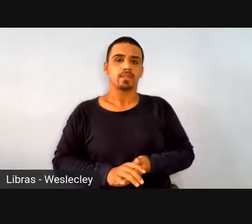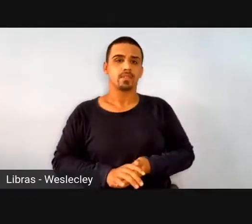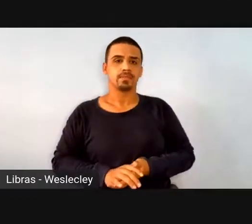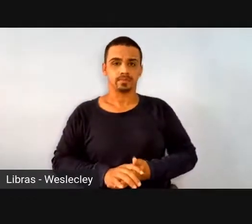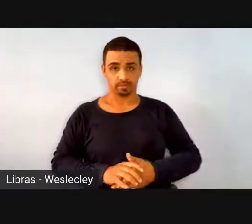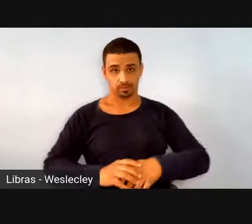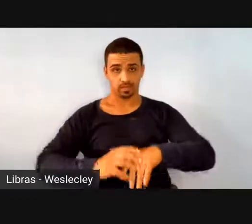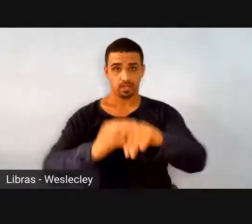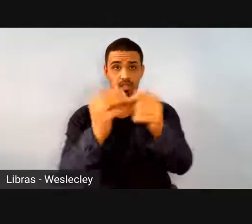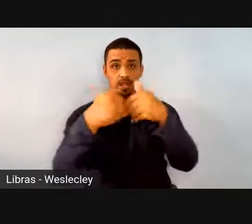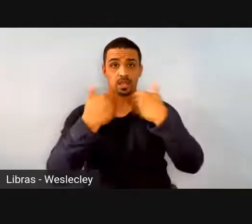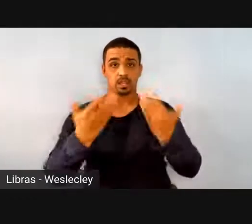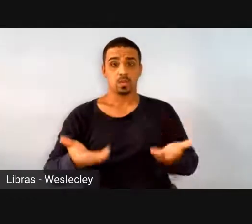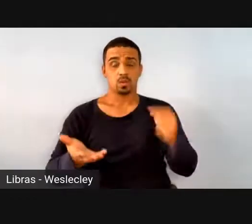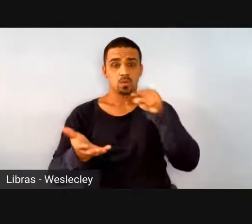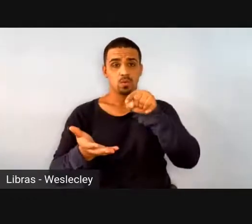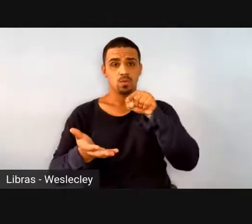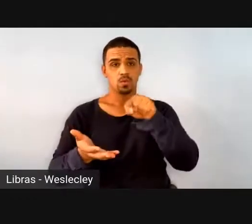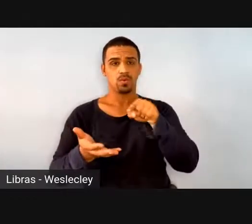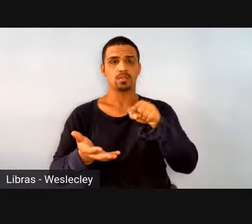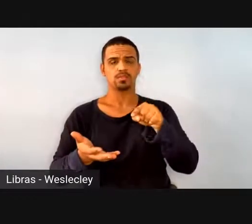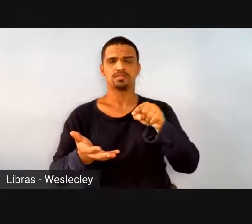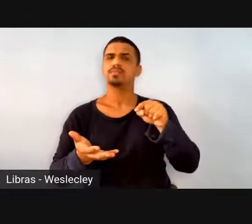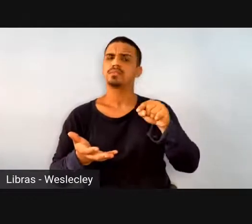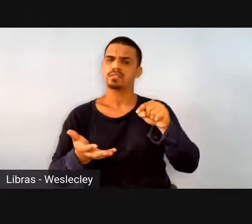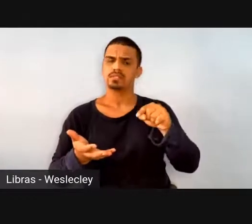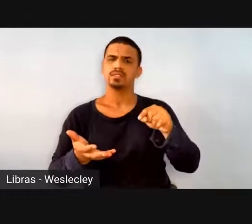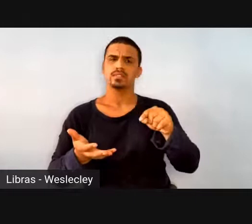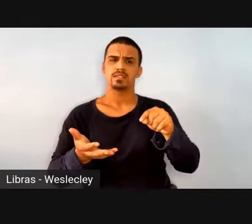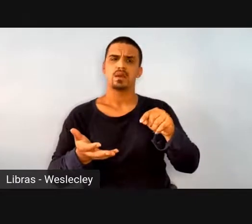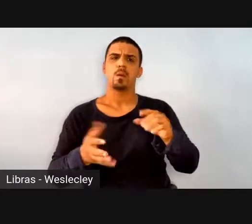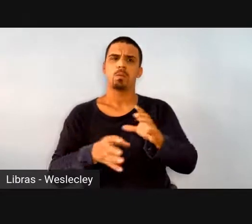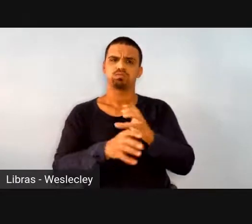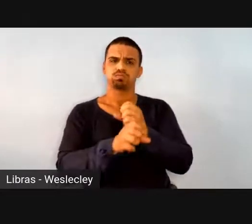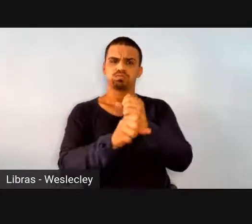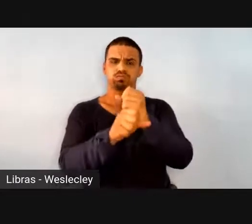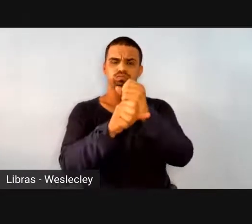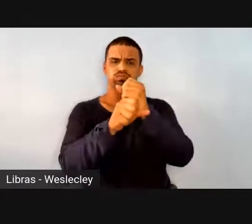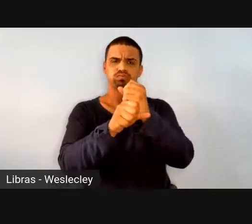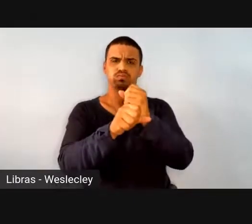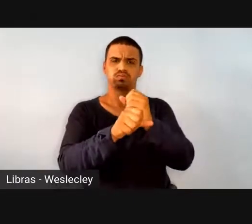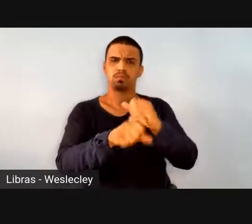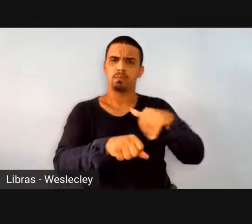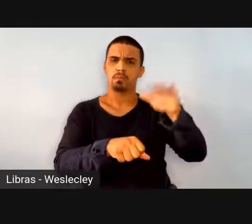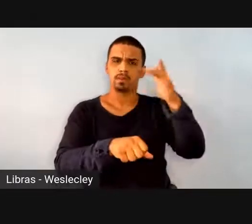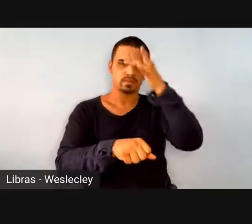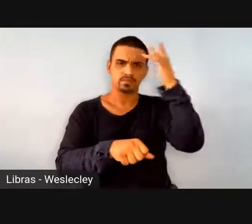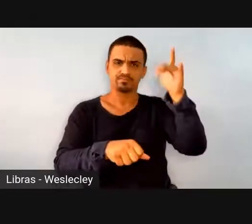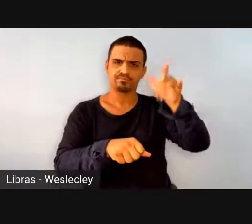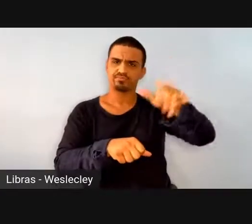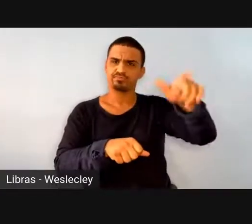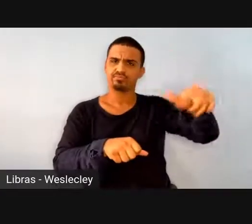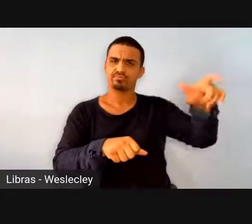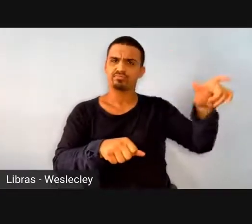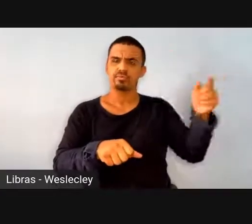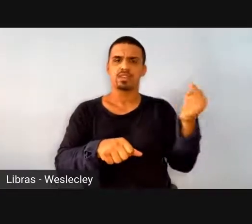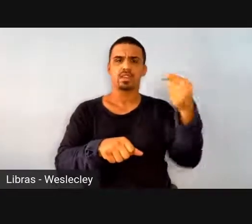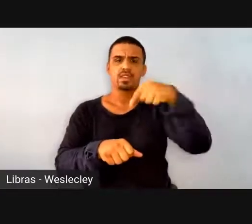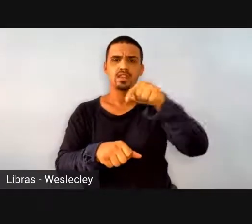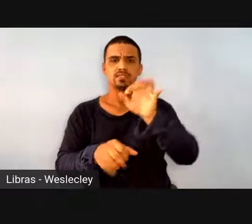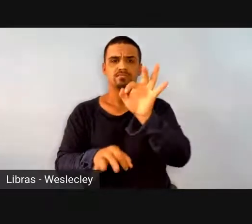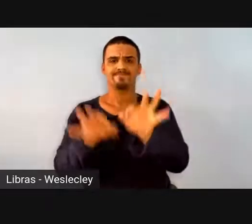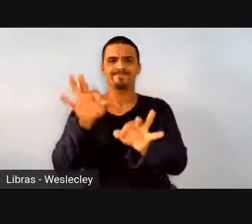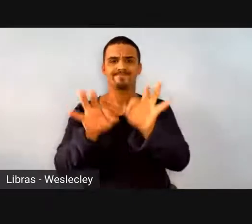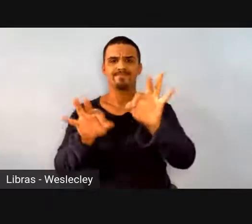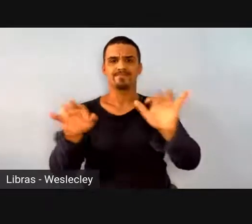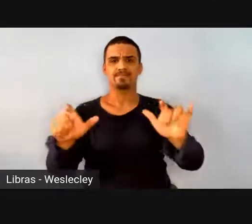Com esse distrito de magnitude alta, o quociente eleitoral é baixo. O quociente eleitoral é baixo, muito partido consegue eleger. Muito